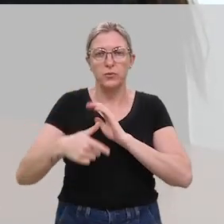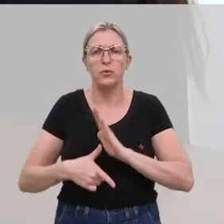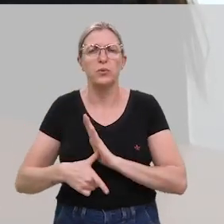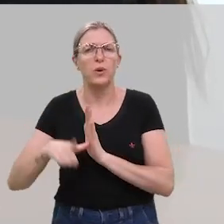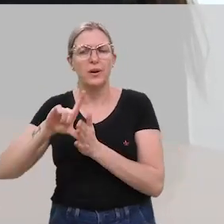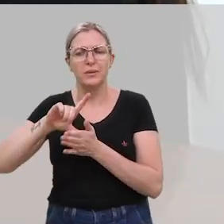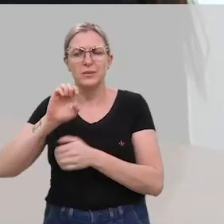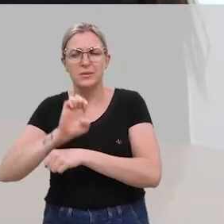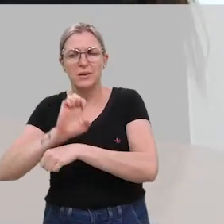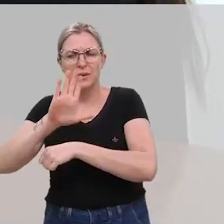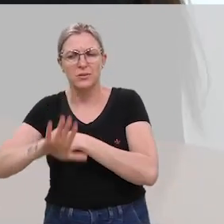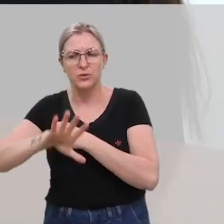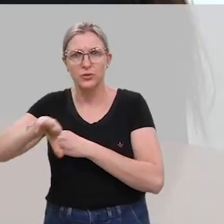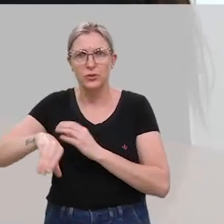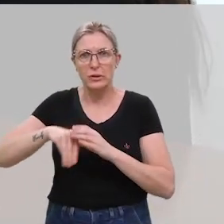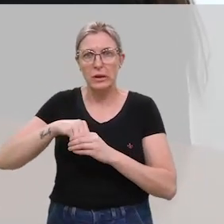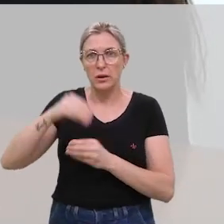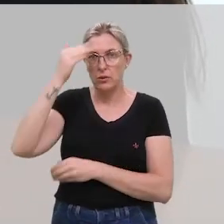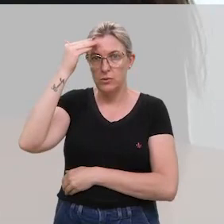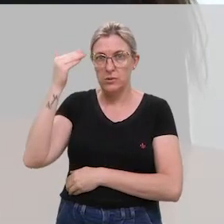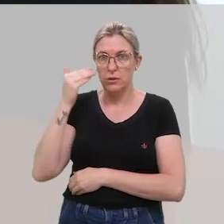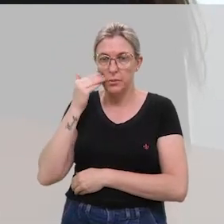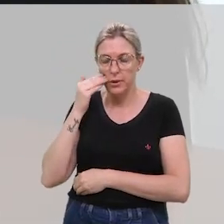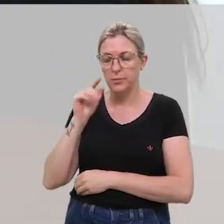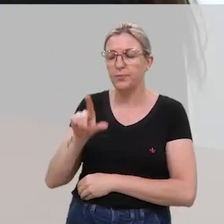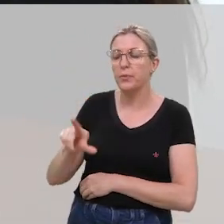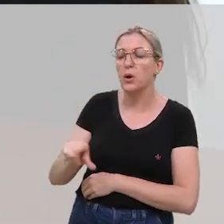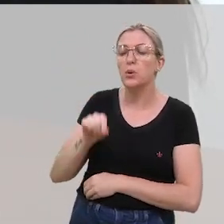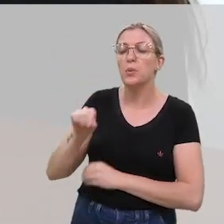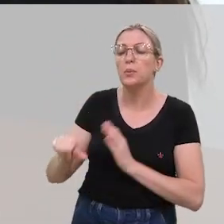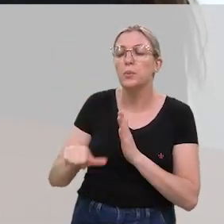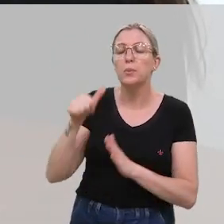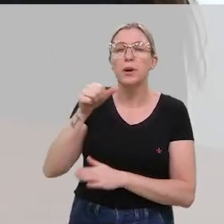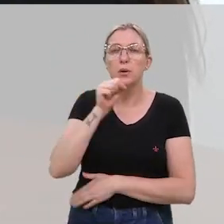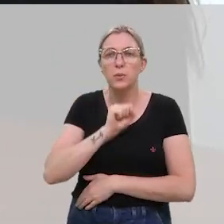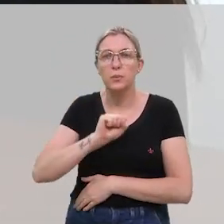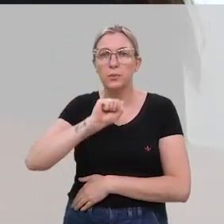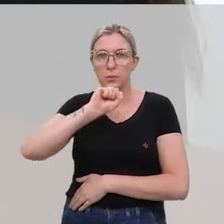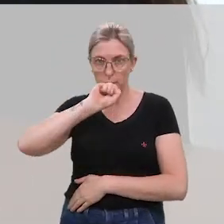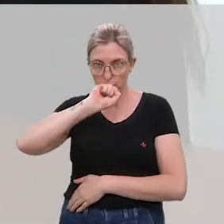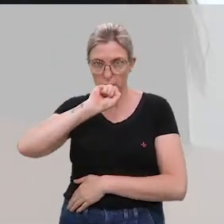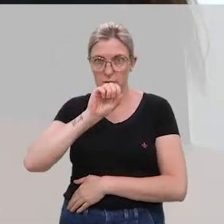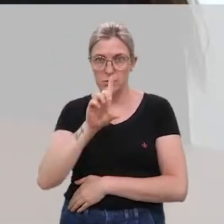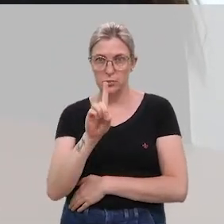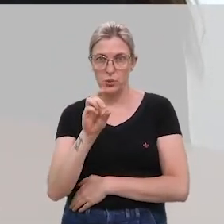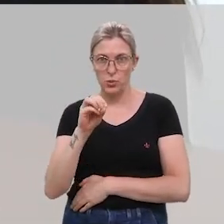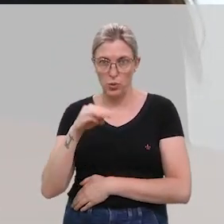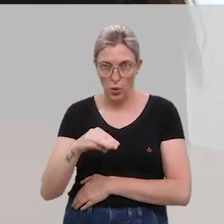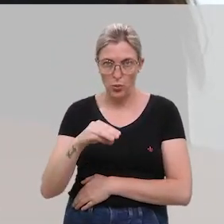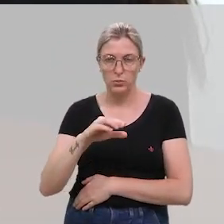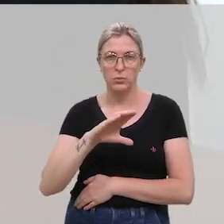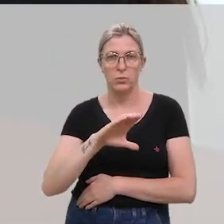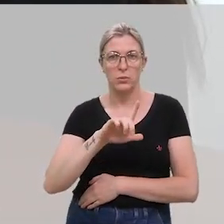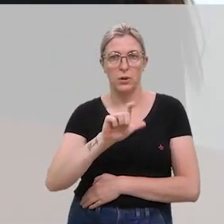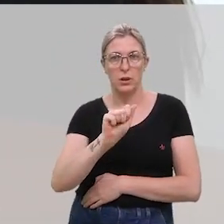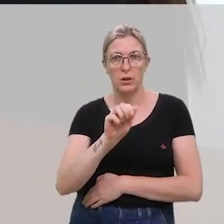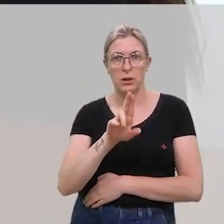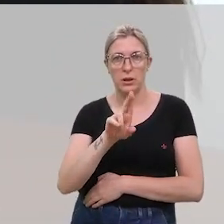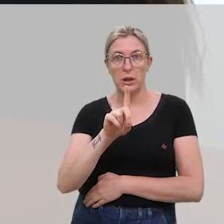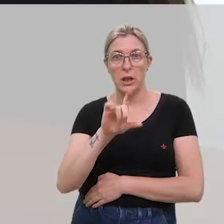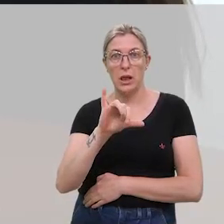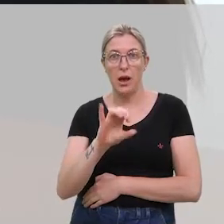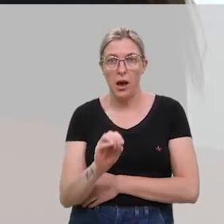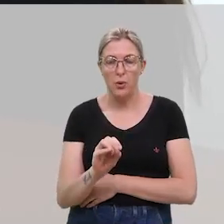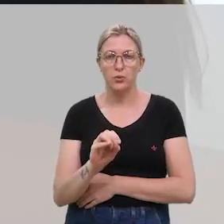pertencíamos a Santa Maria. E nomeado o primeiro bispo, Dom Cláudio Colling. De pronto, ele foi buscar um